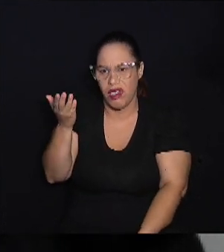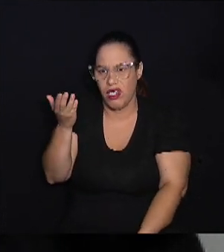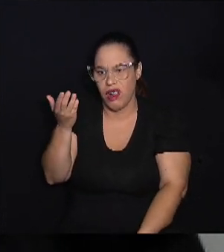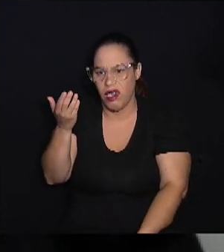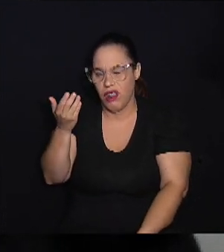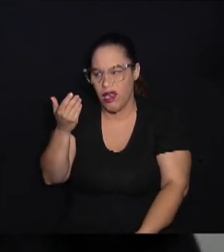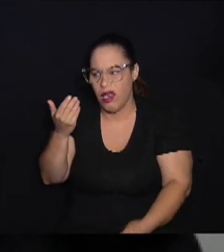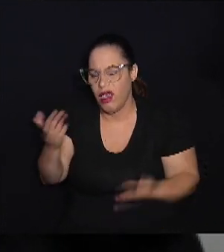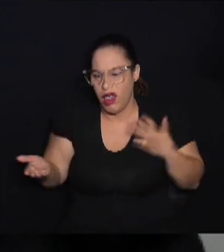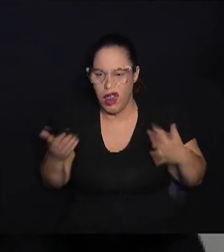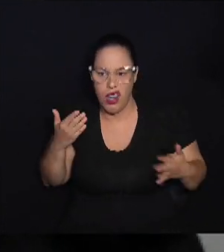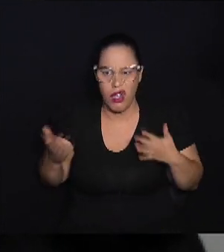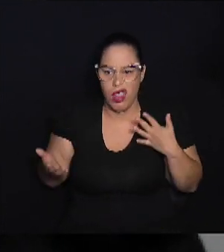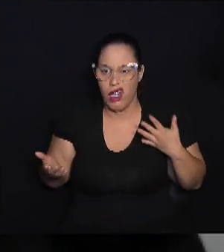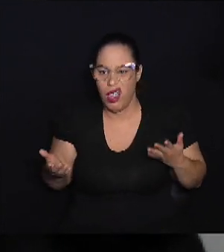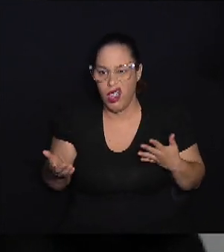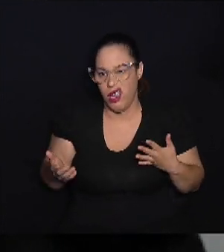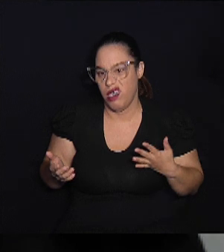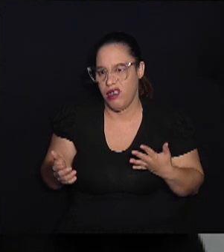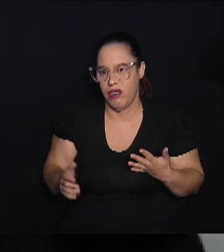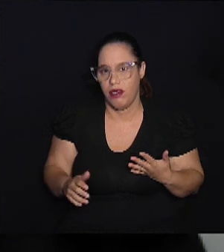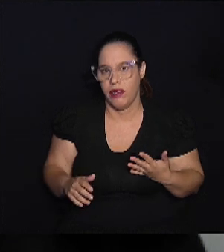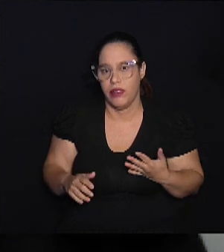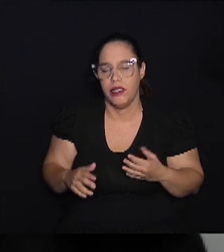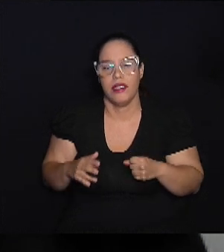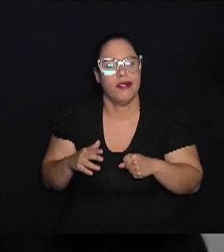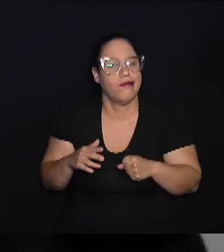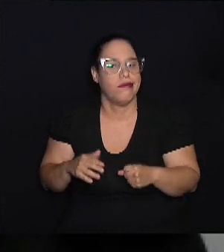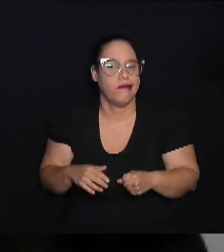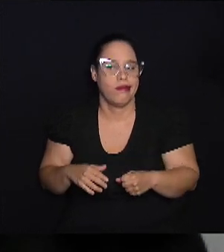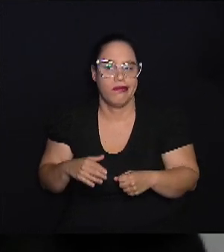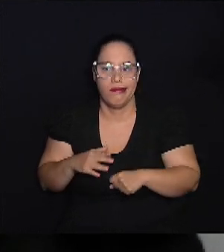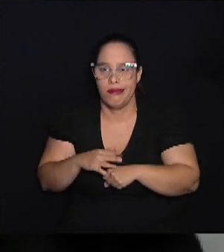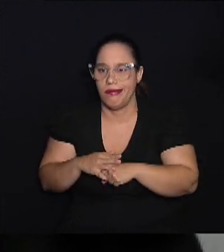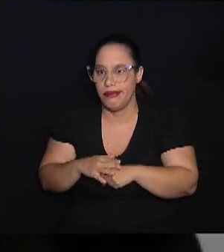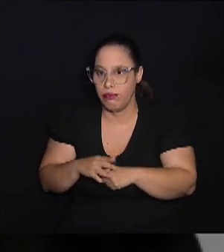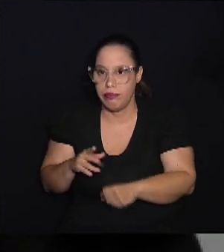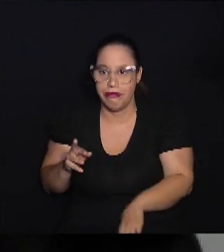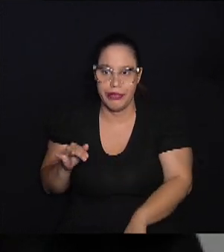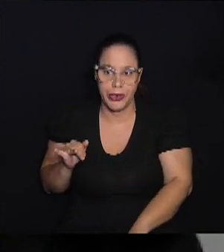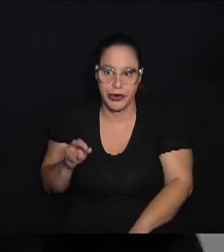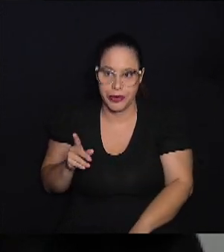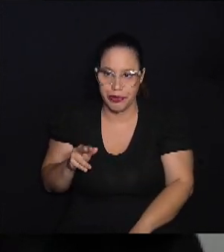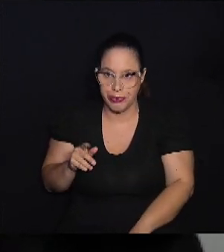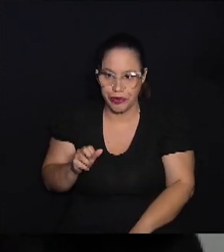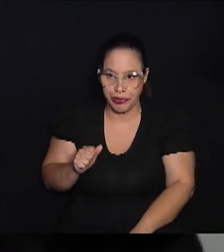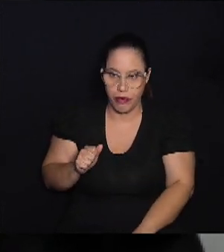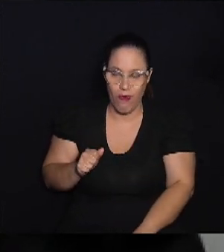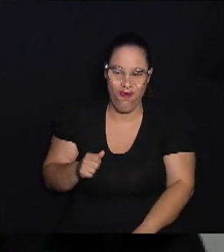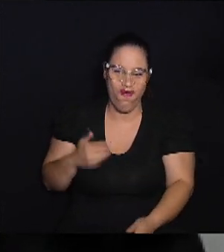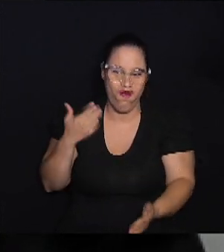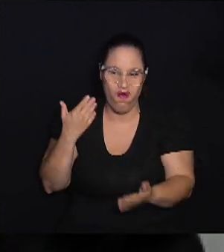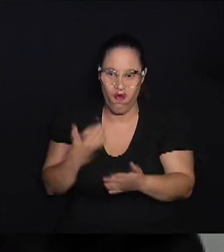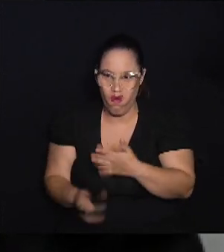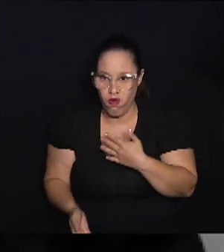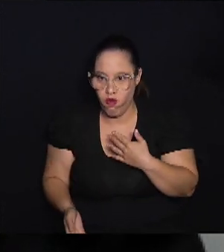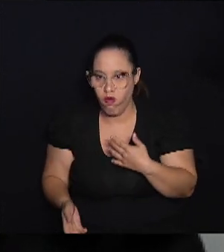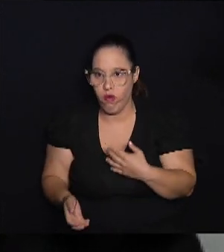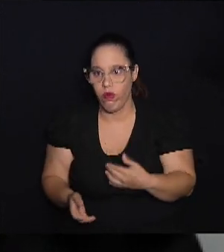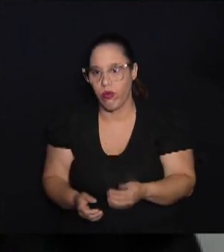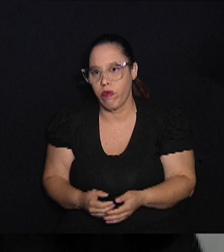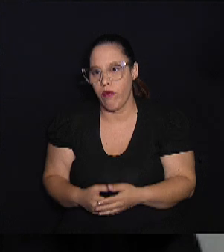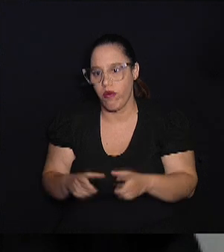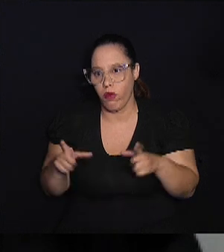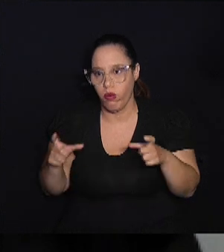isso, isso desencadeia muitas reações bioquímicas no organismo que prejudicam todo o ambiente